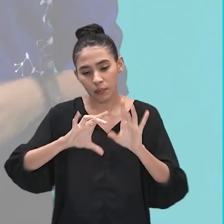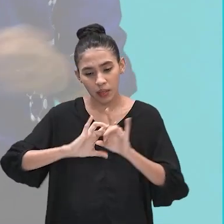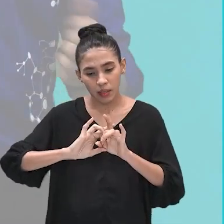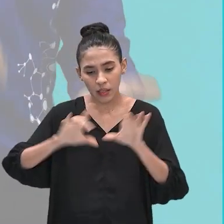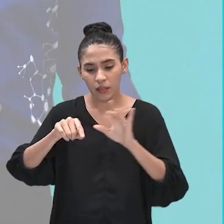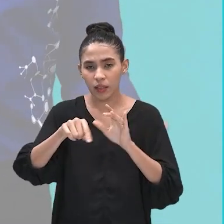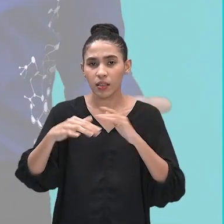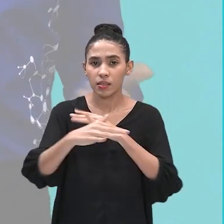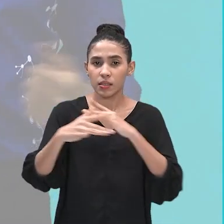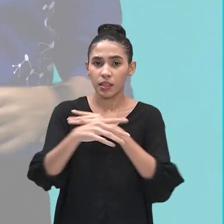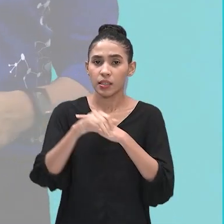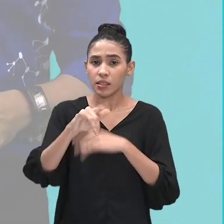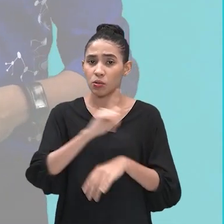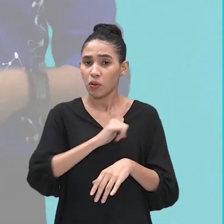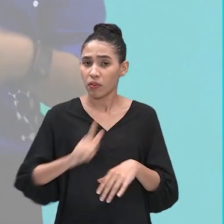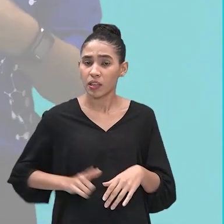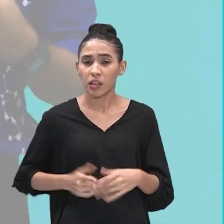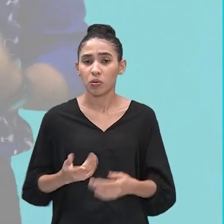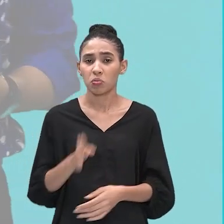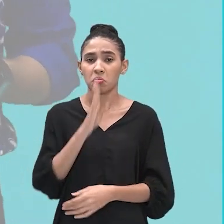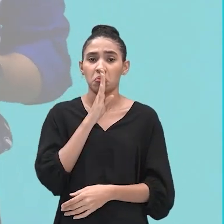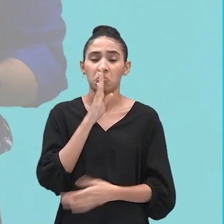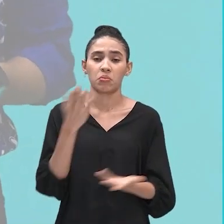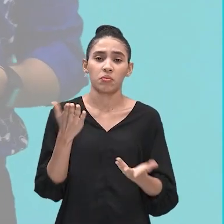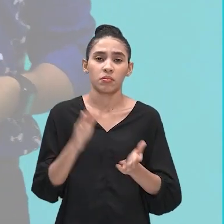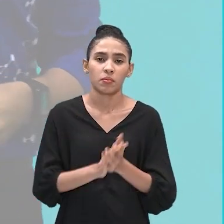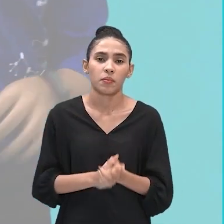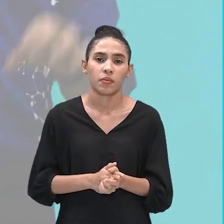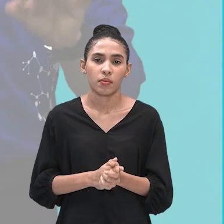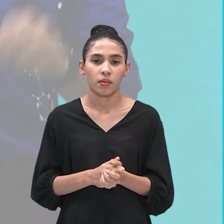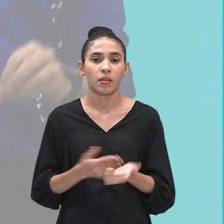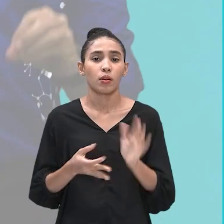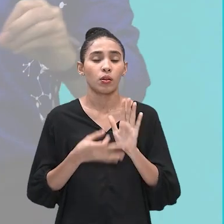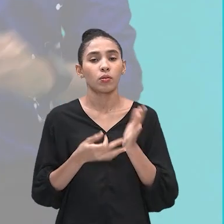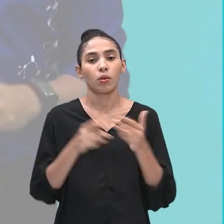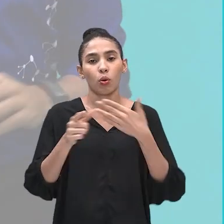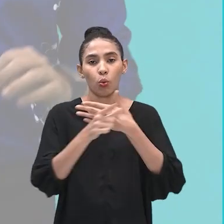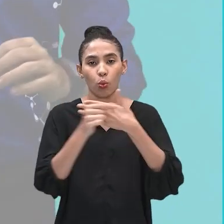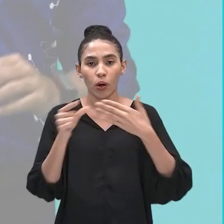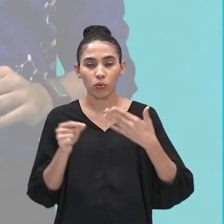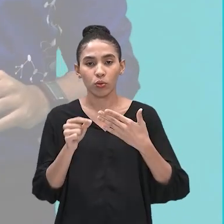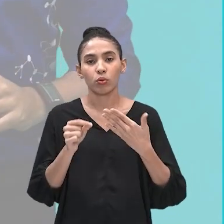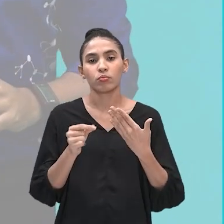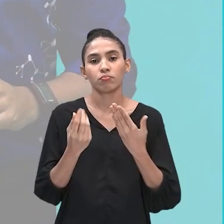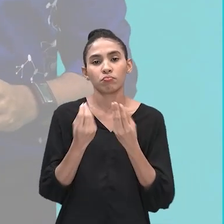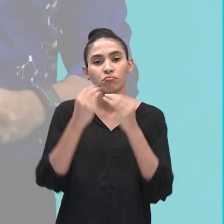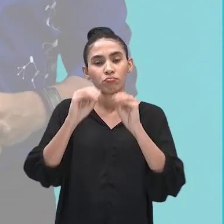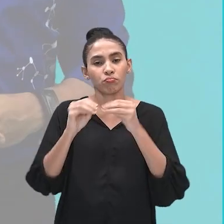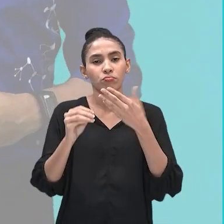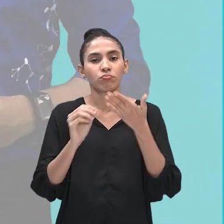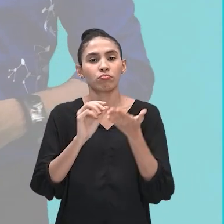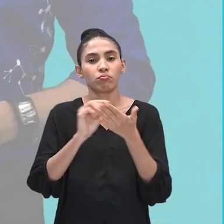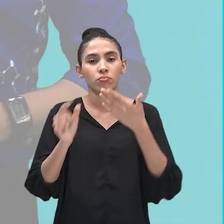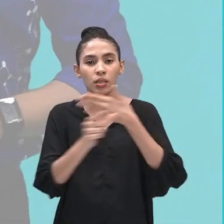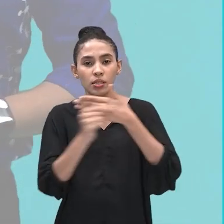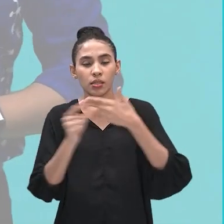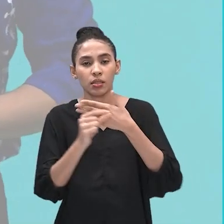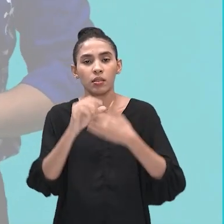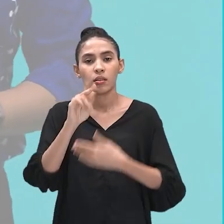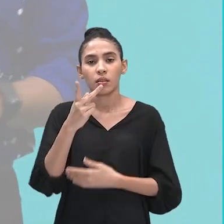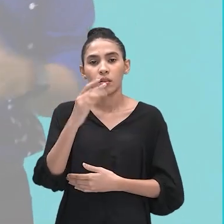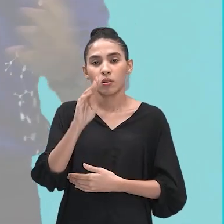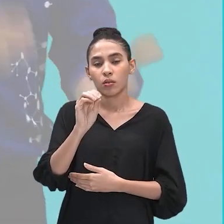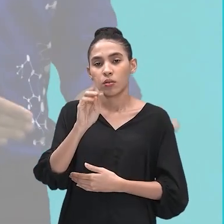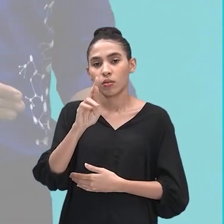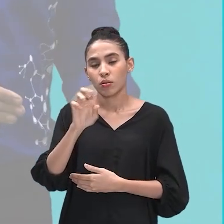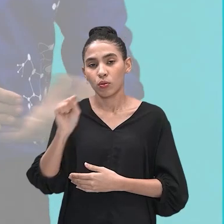cidade, caso o governador não use a polícia, o autor citou uma afirmação de Thomas Hobbes, um filósofo do século